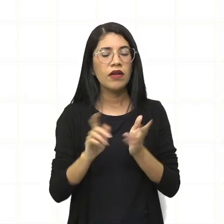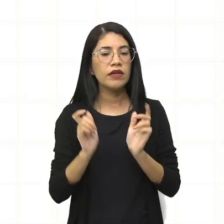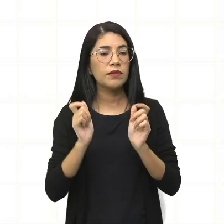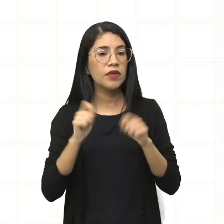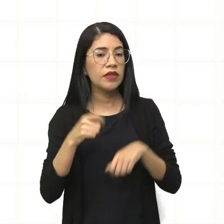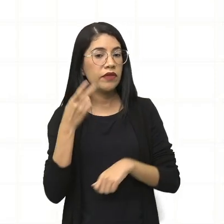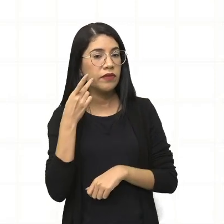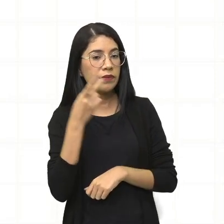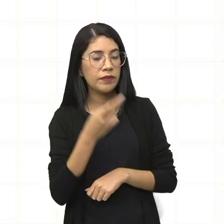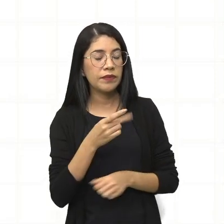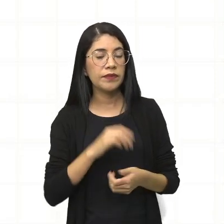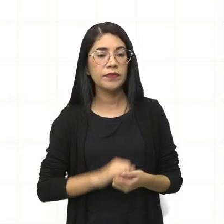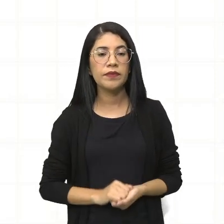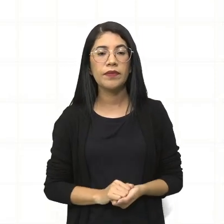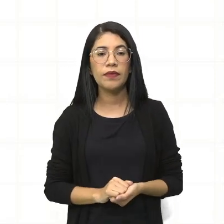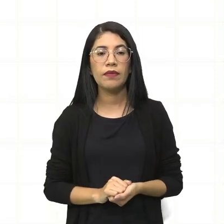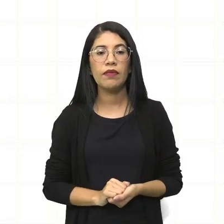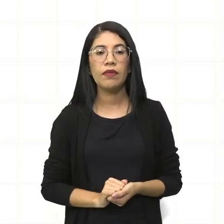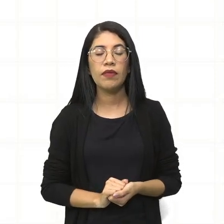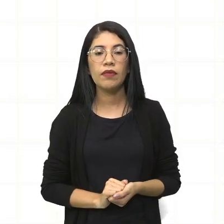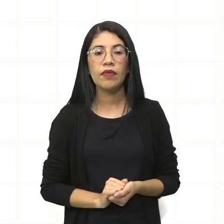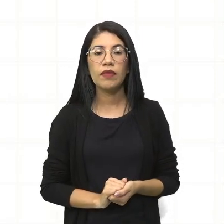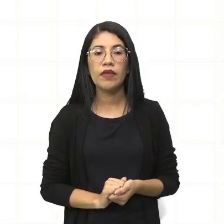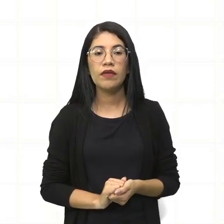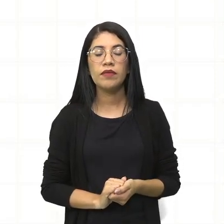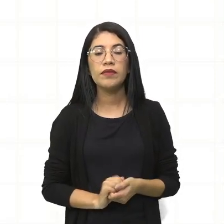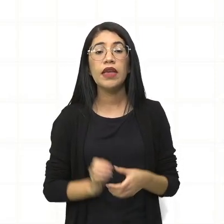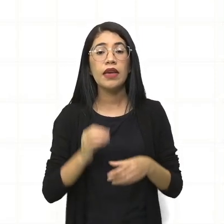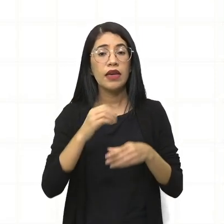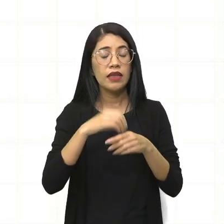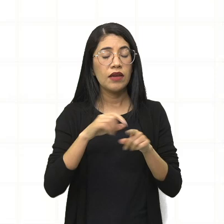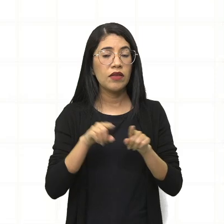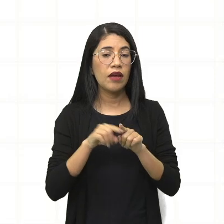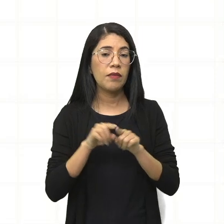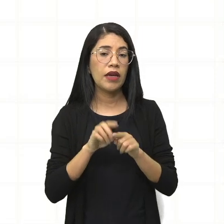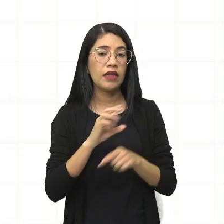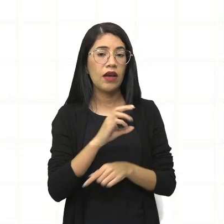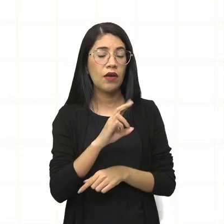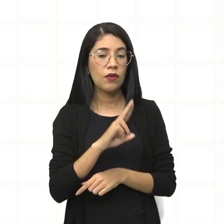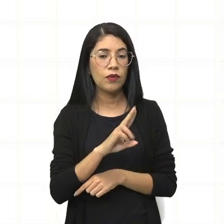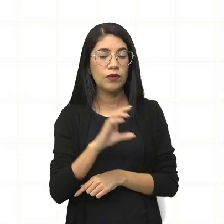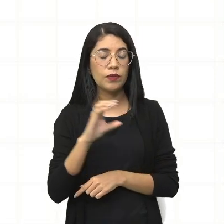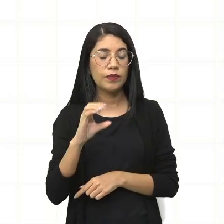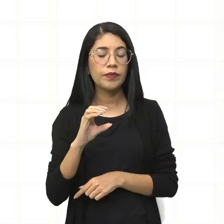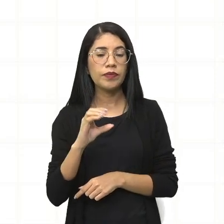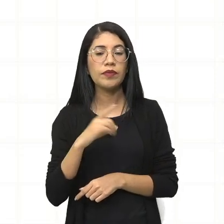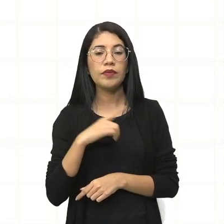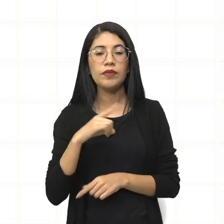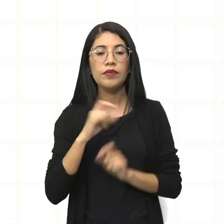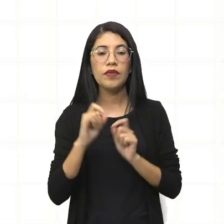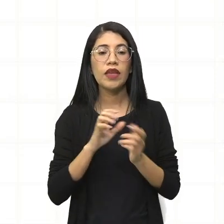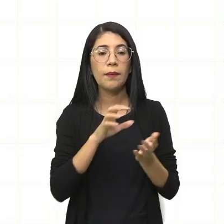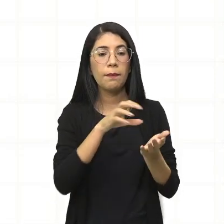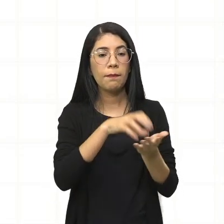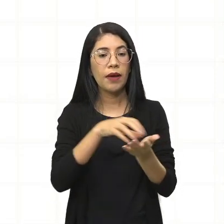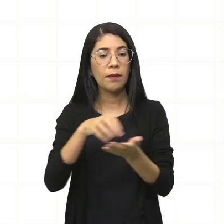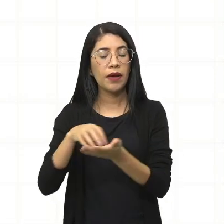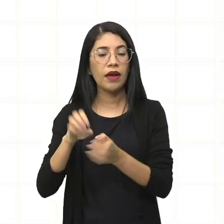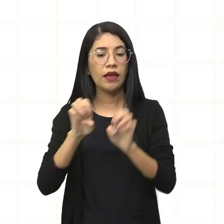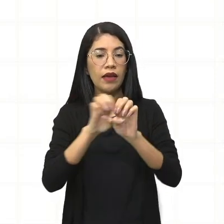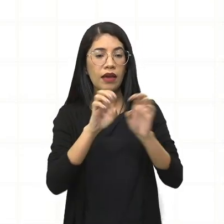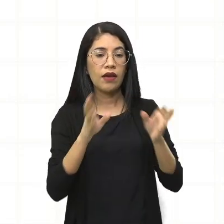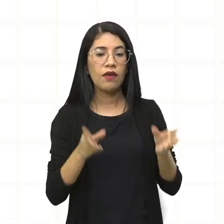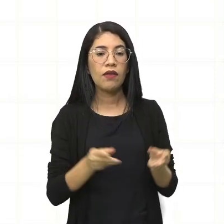Mas aí a gente vai dar uma olhada, né, que dentro das unidades de proteção integral nós vamos ter as estações